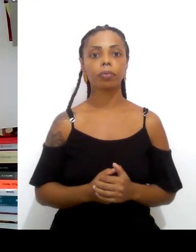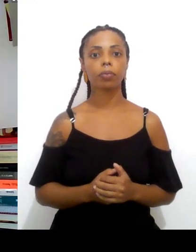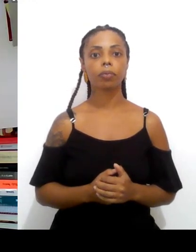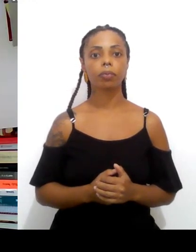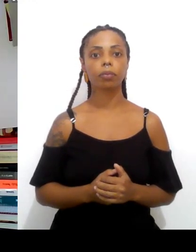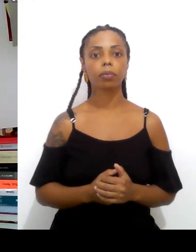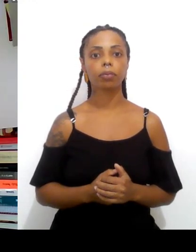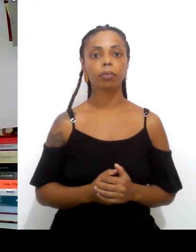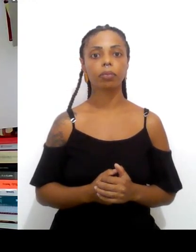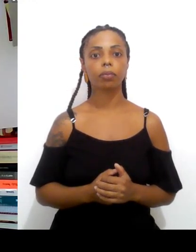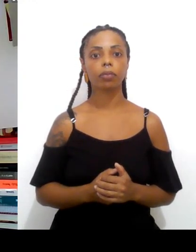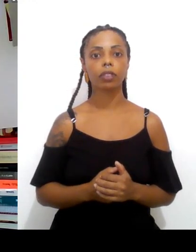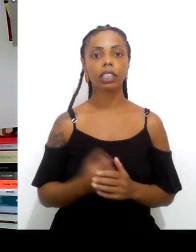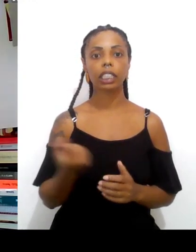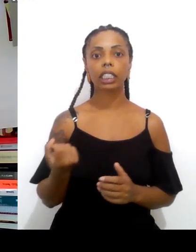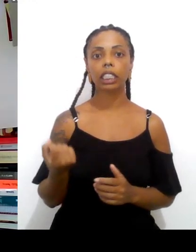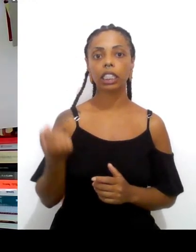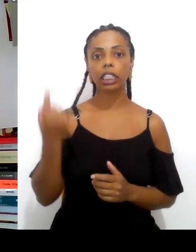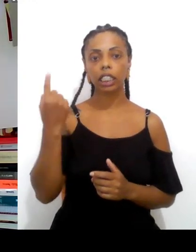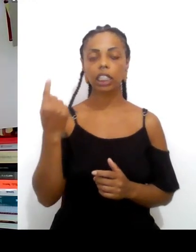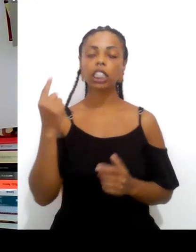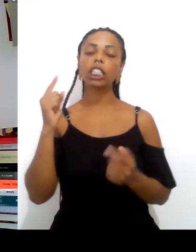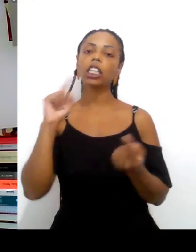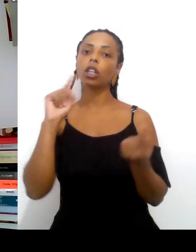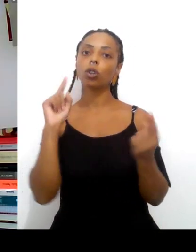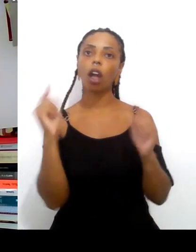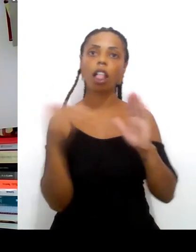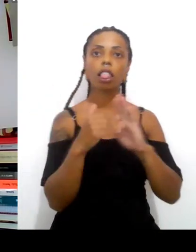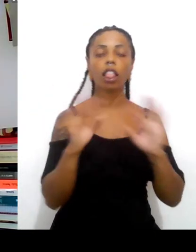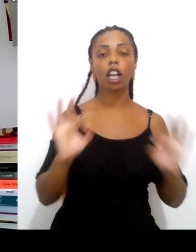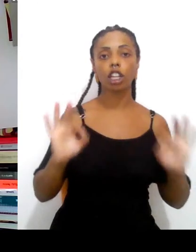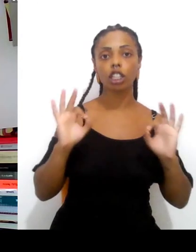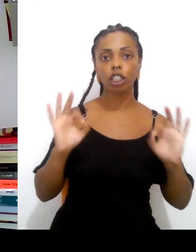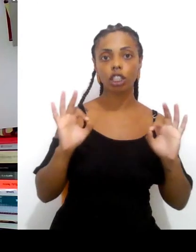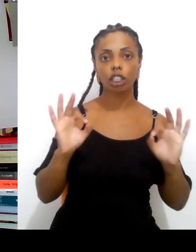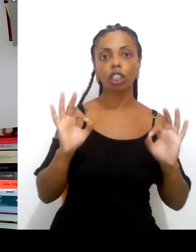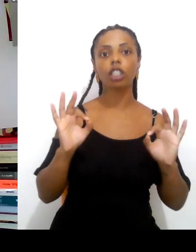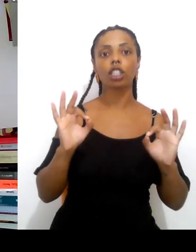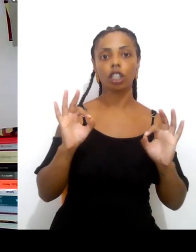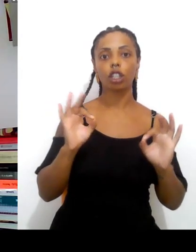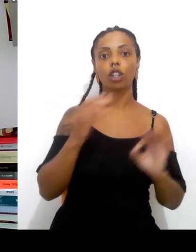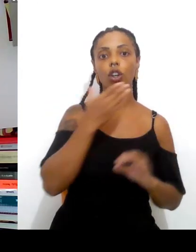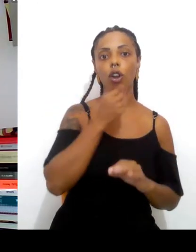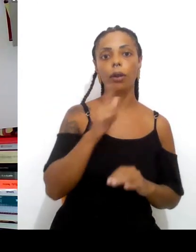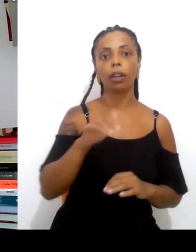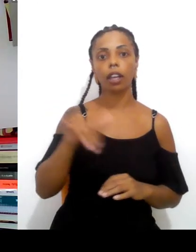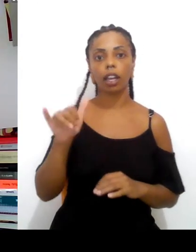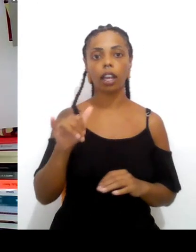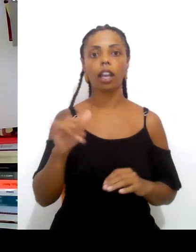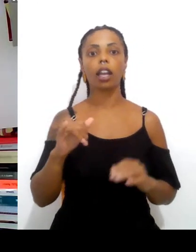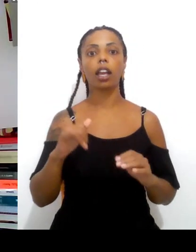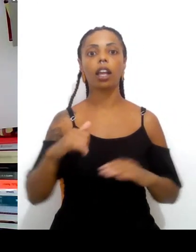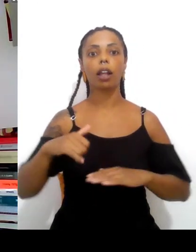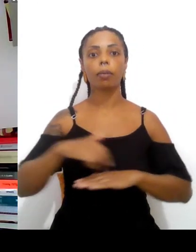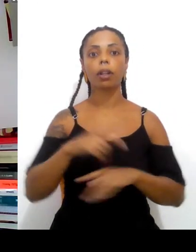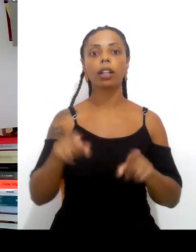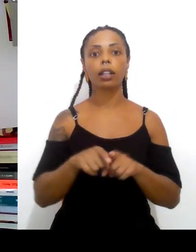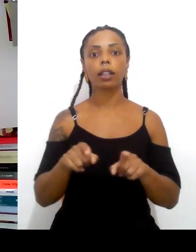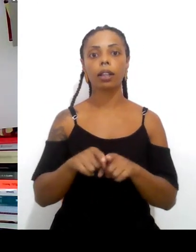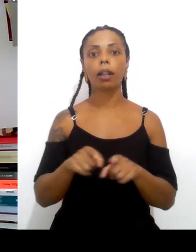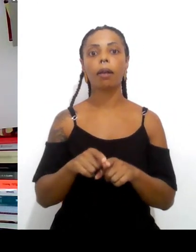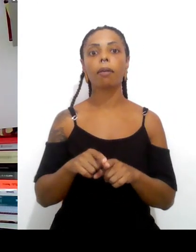esquisito achei que a mais gays dentro fora da moda depois de Oscar Wild e Brites britânicos